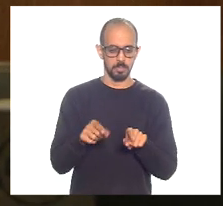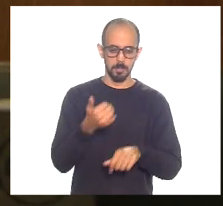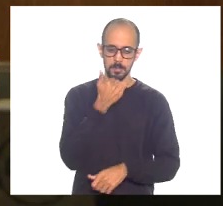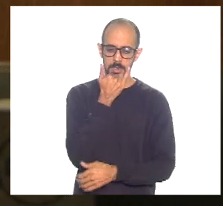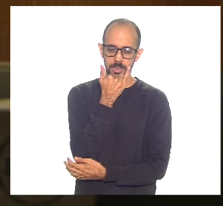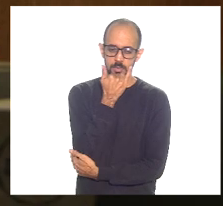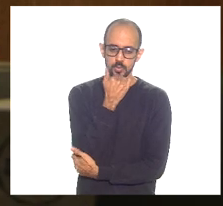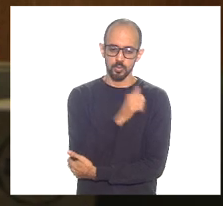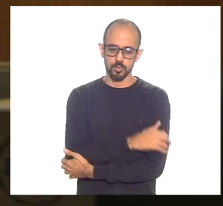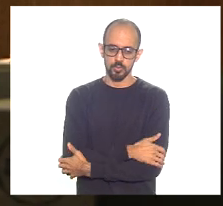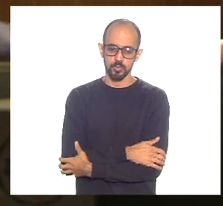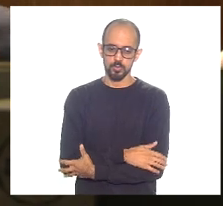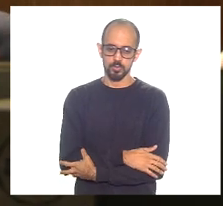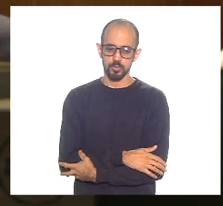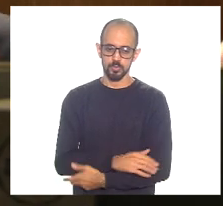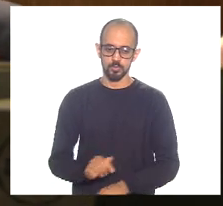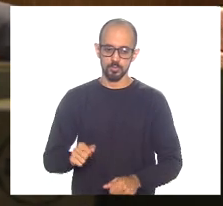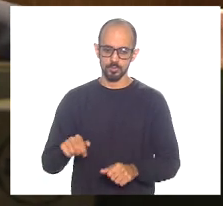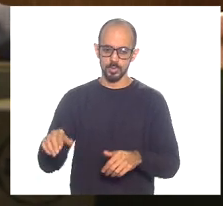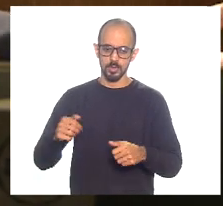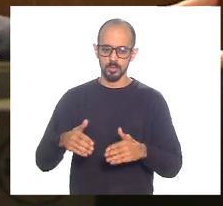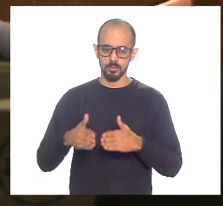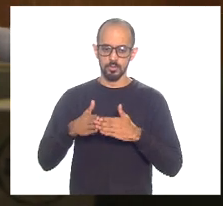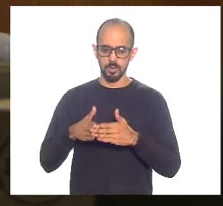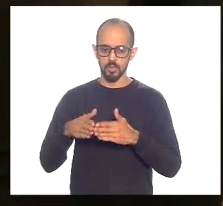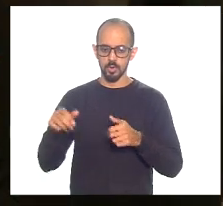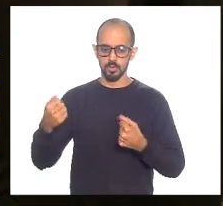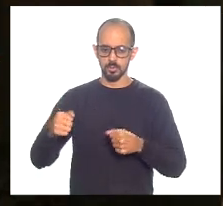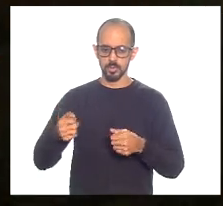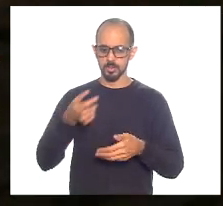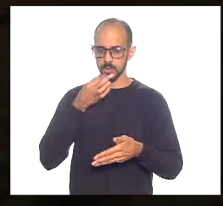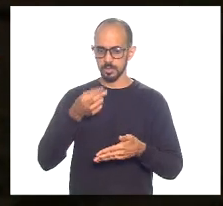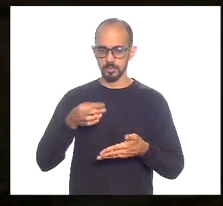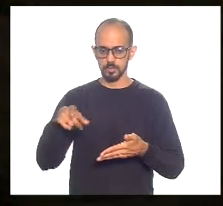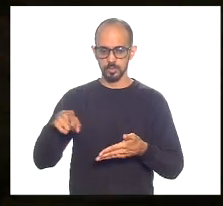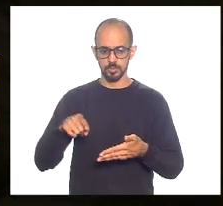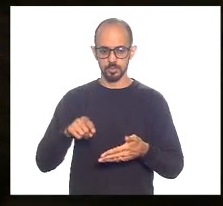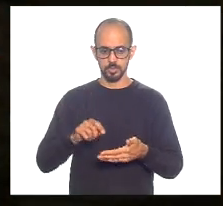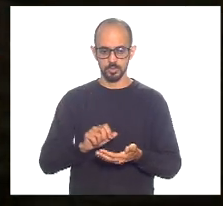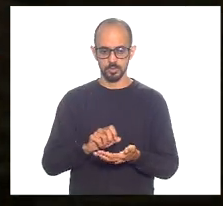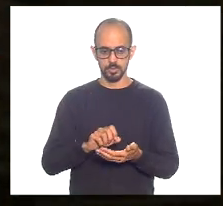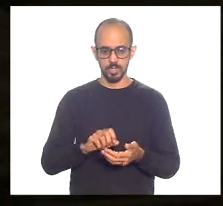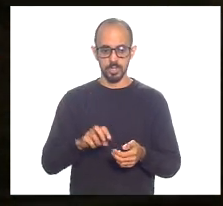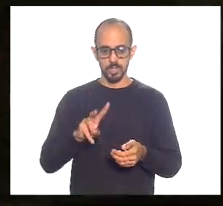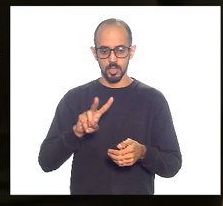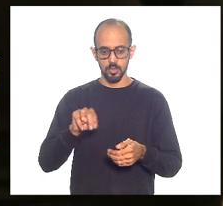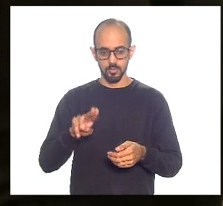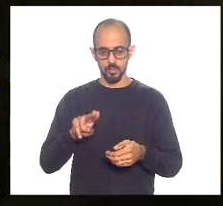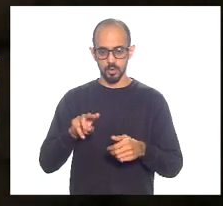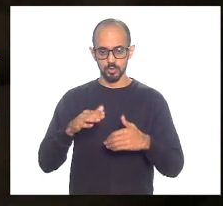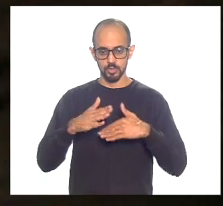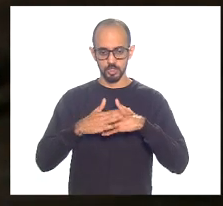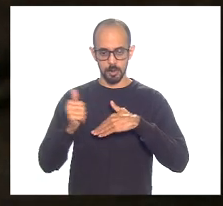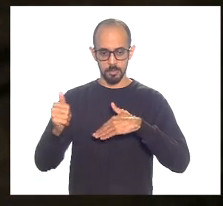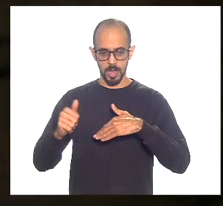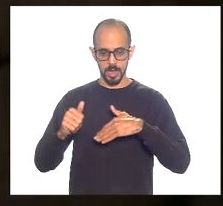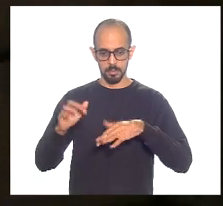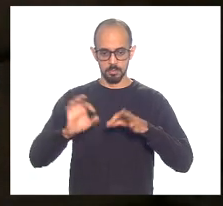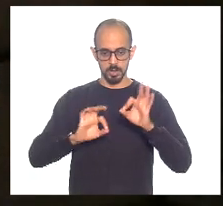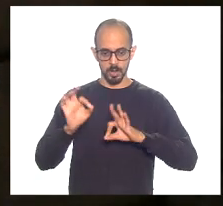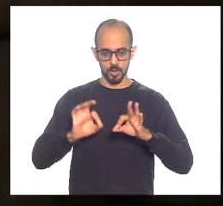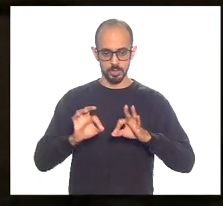Perdão. Me dá os pareceres. Eu vou chamar os trabalhos à ordem porque...